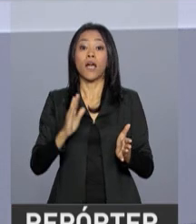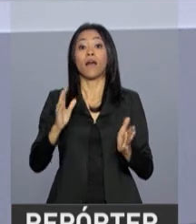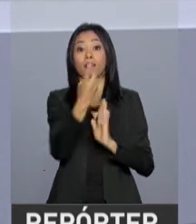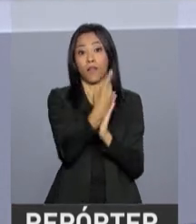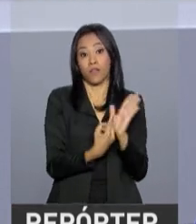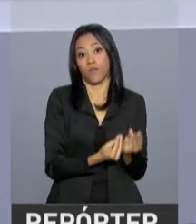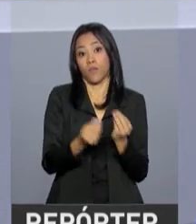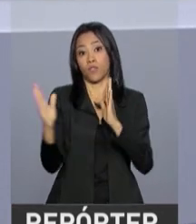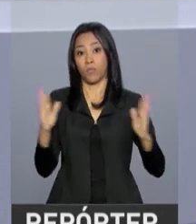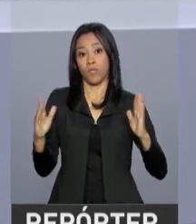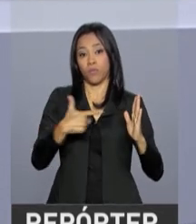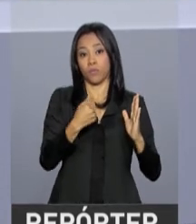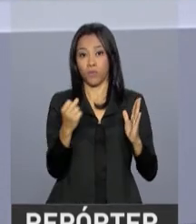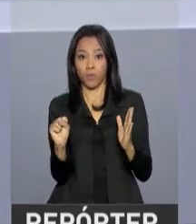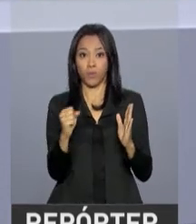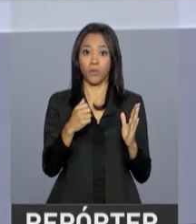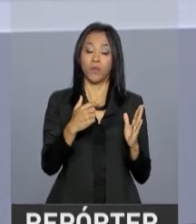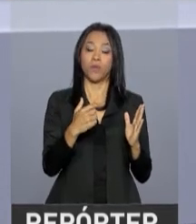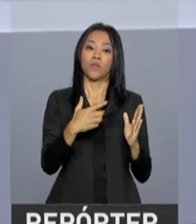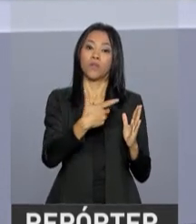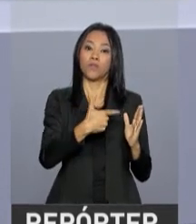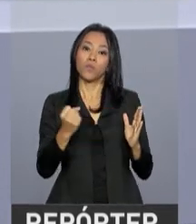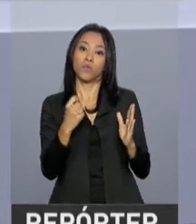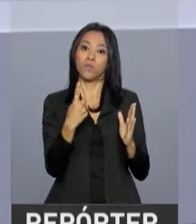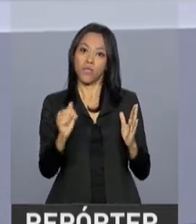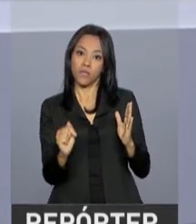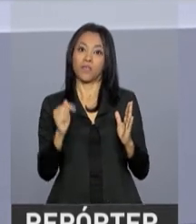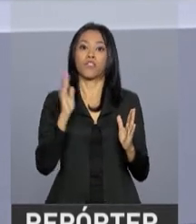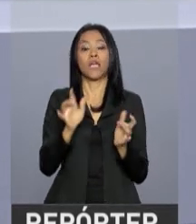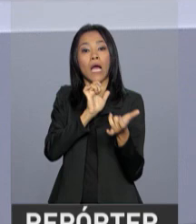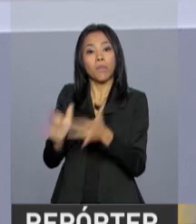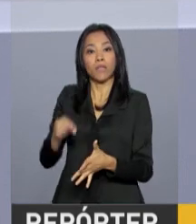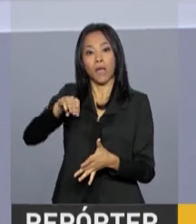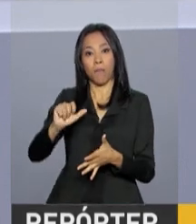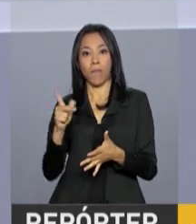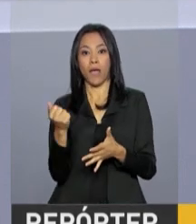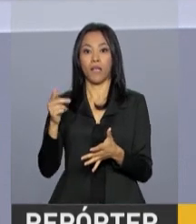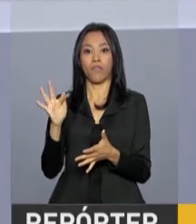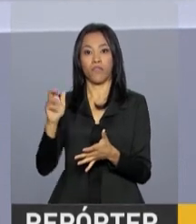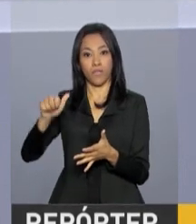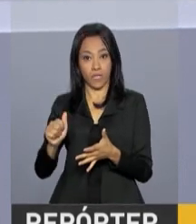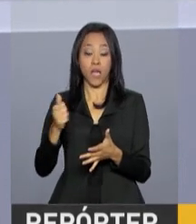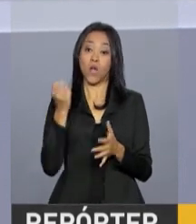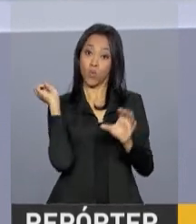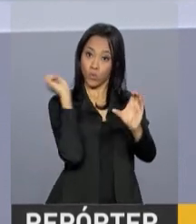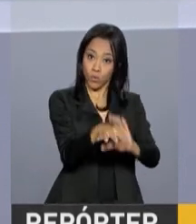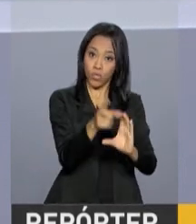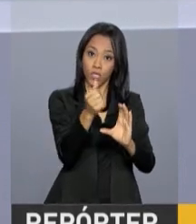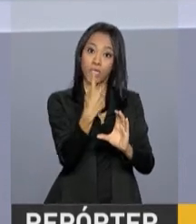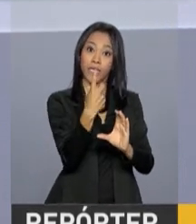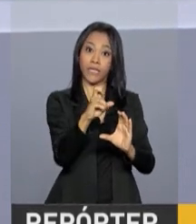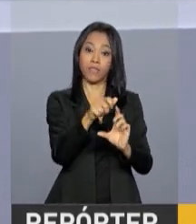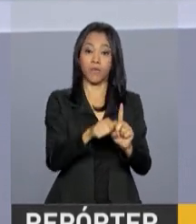2017 que deixarão a malha fina o crédito bancário será realizado no dia 15 de março a consulta poderá ser feita por